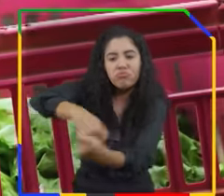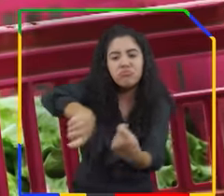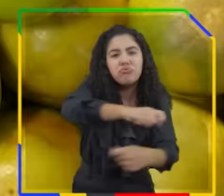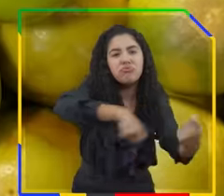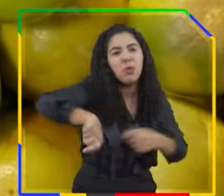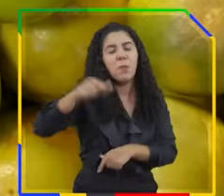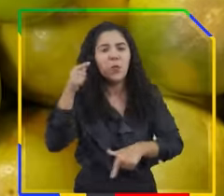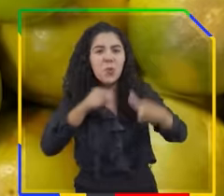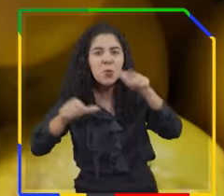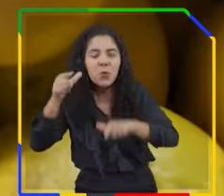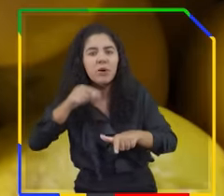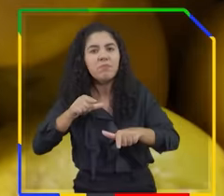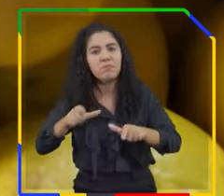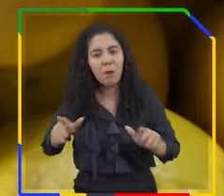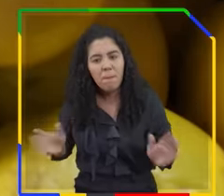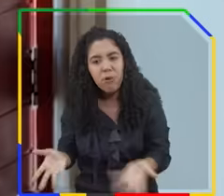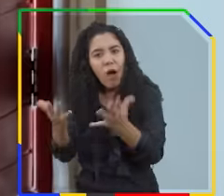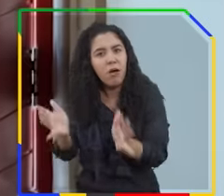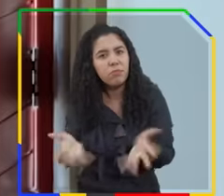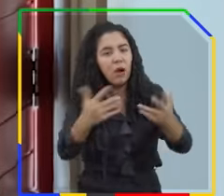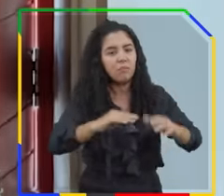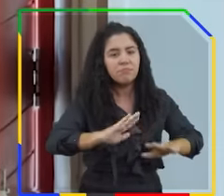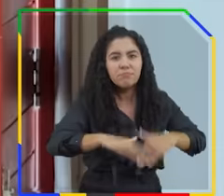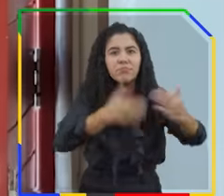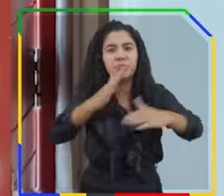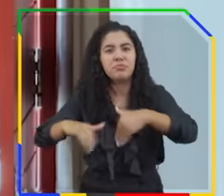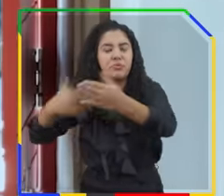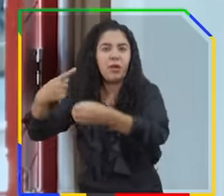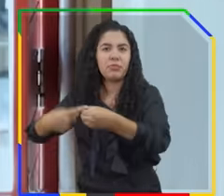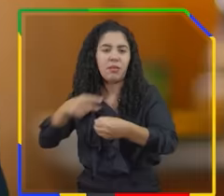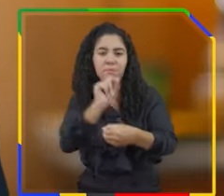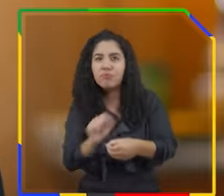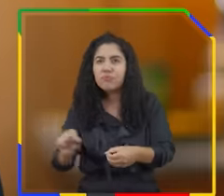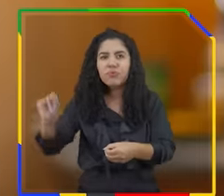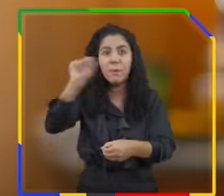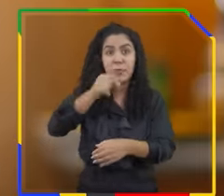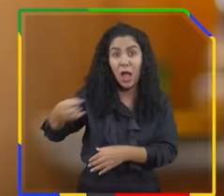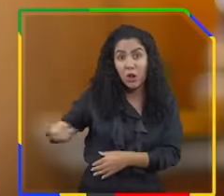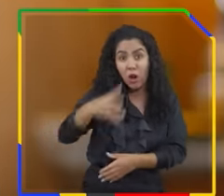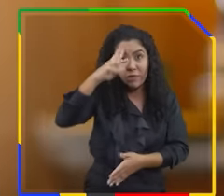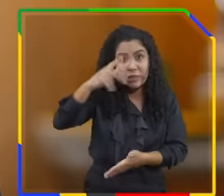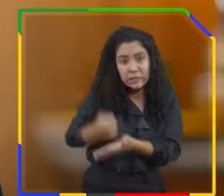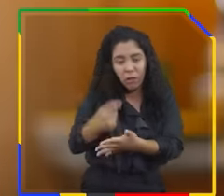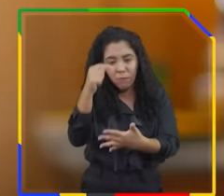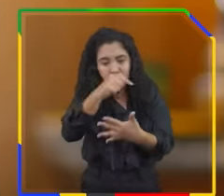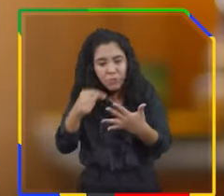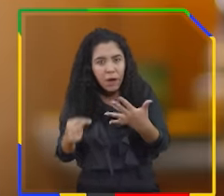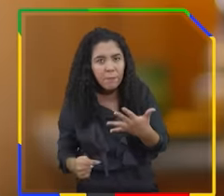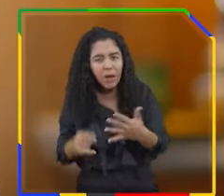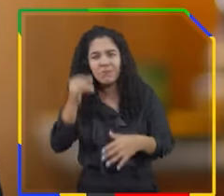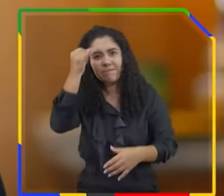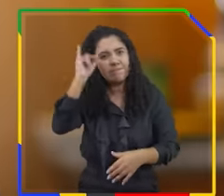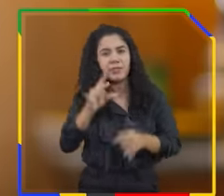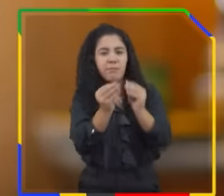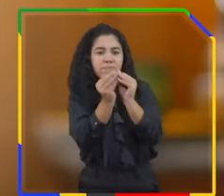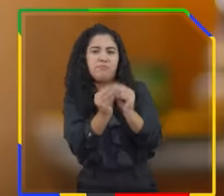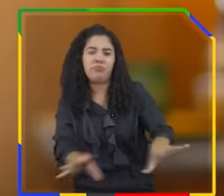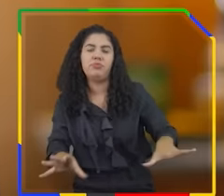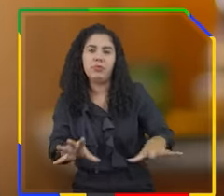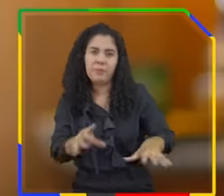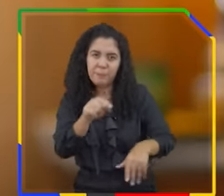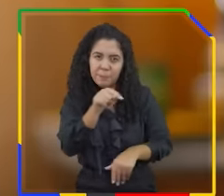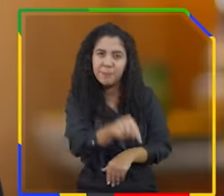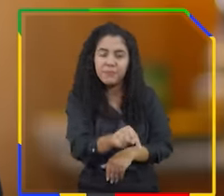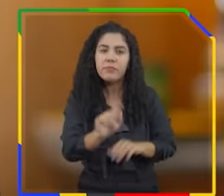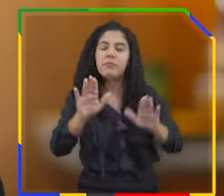o comércio do seu bairro e ajudar a sua cidade a crescer. A nova medida não trará impacto fiscal,